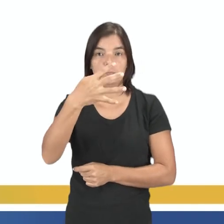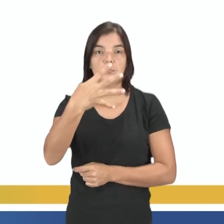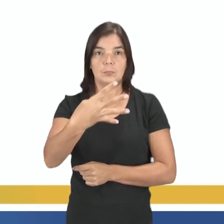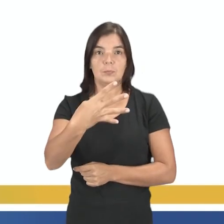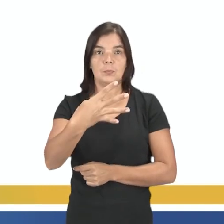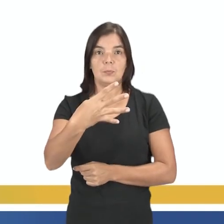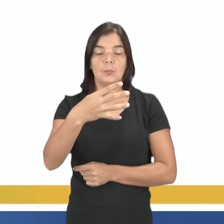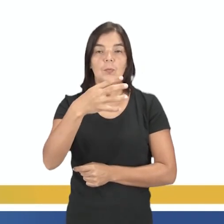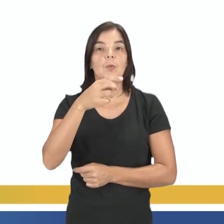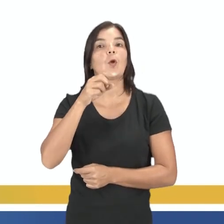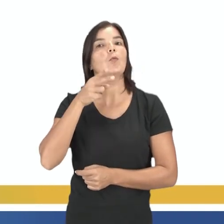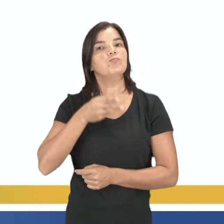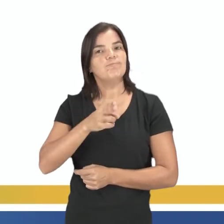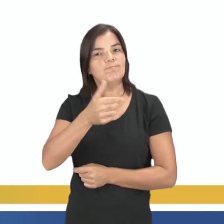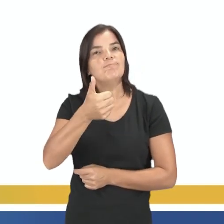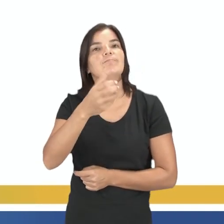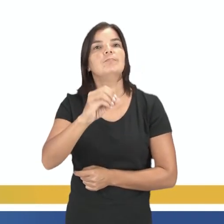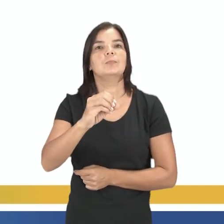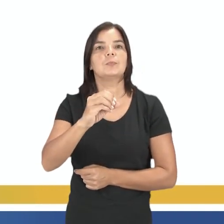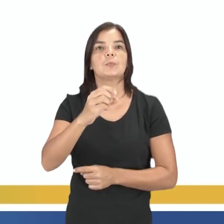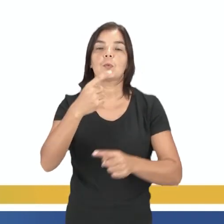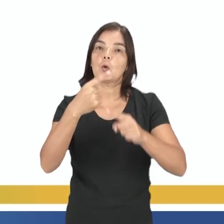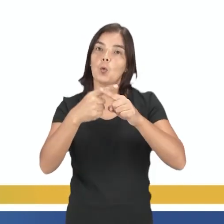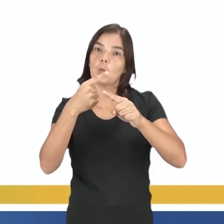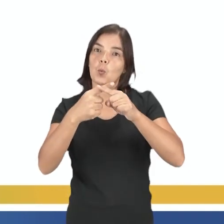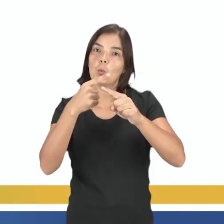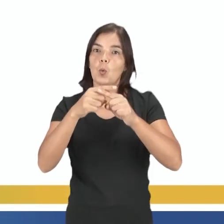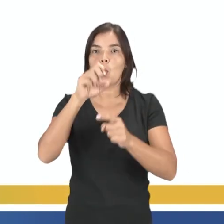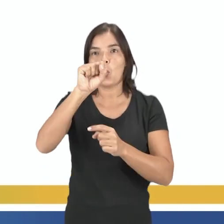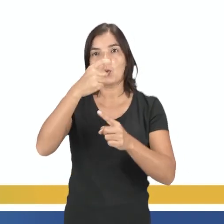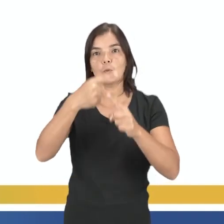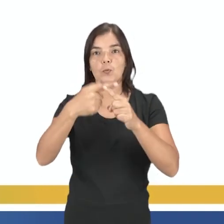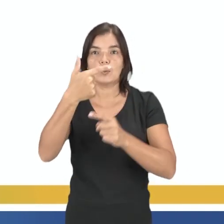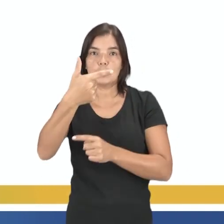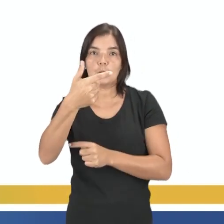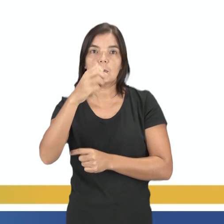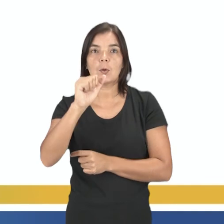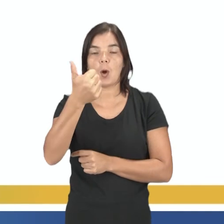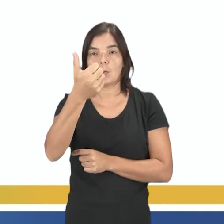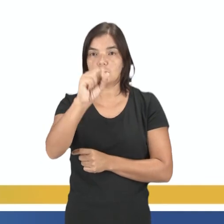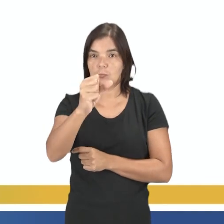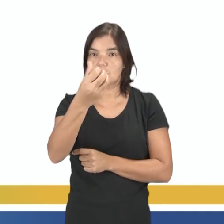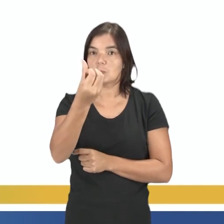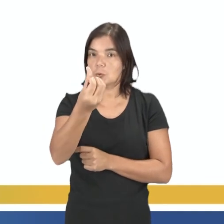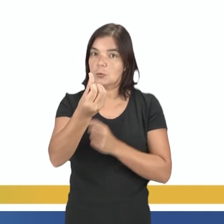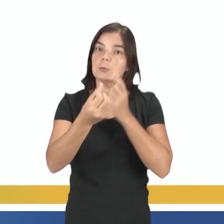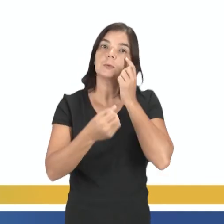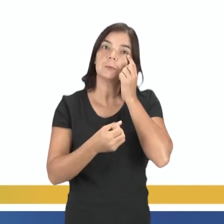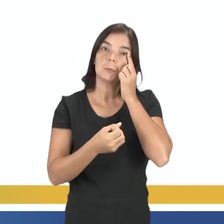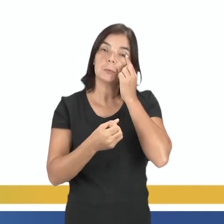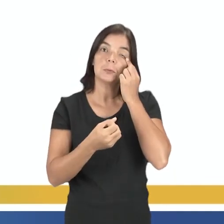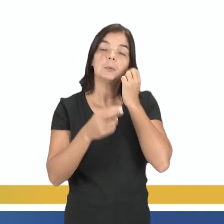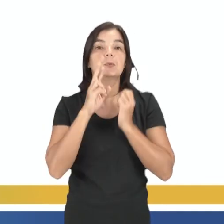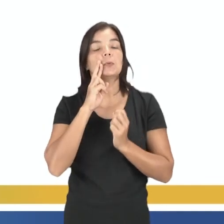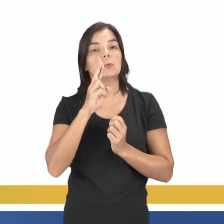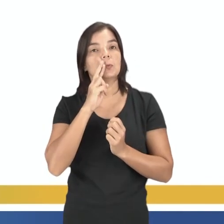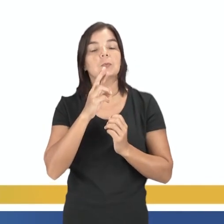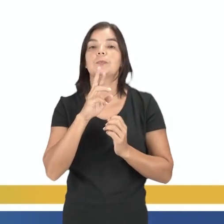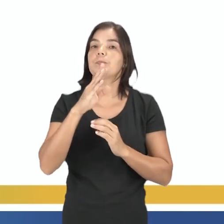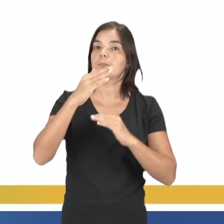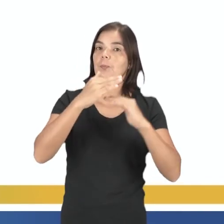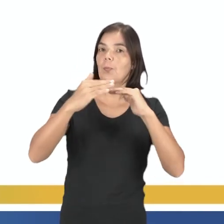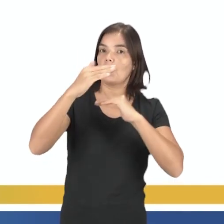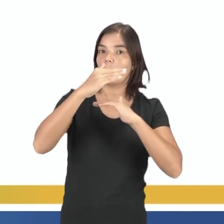14,74. Conserva a base 10 e multiplica 8 vezes 2, que dá 16. Então, resolvi a parte de cima e a parte de